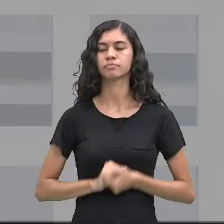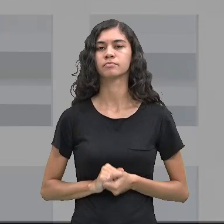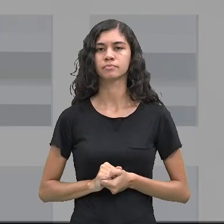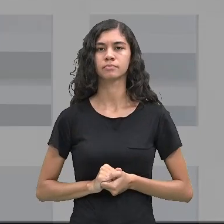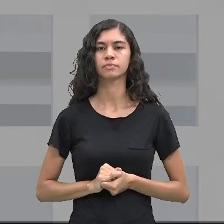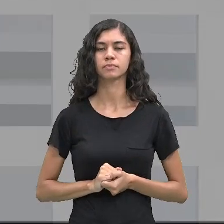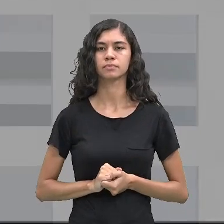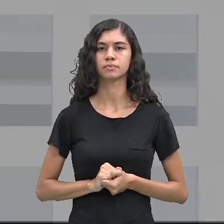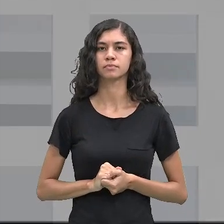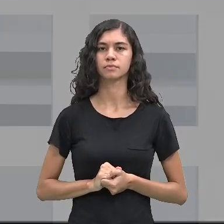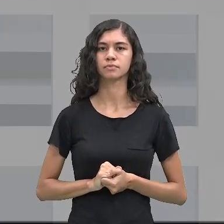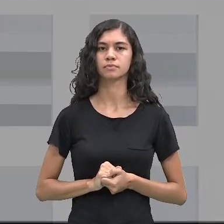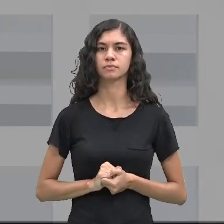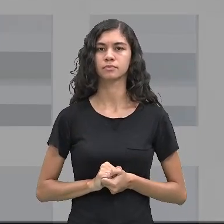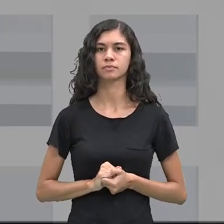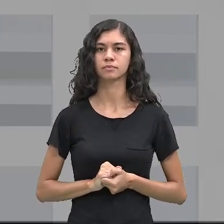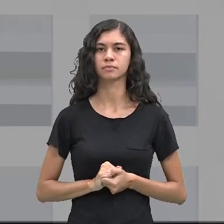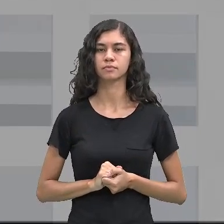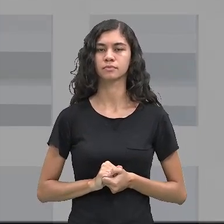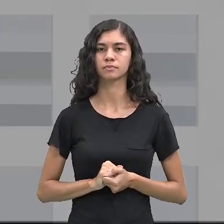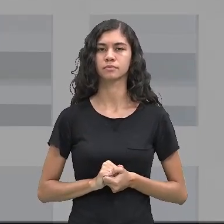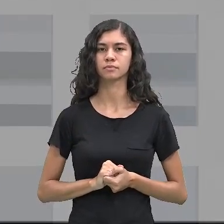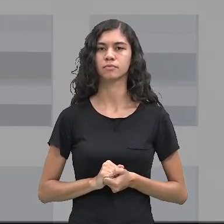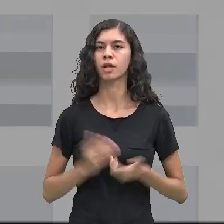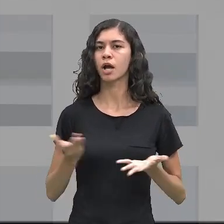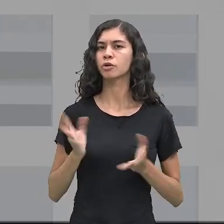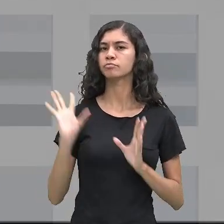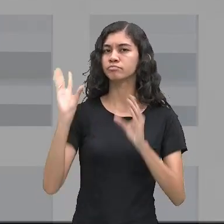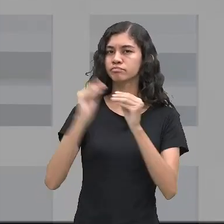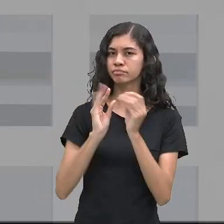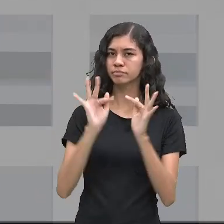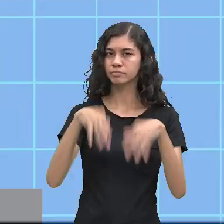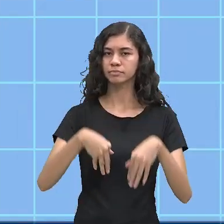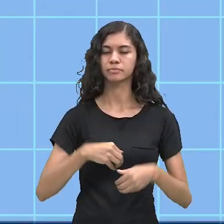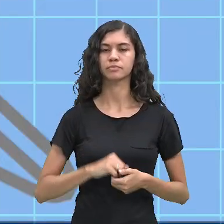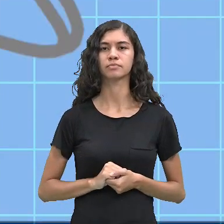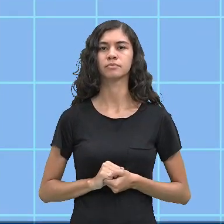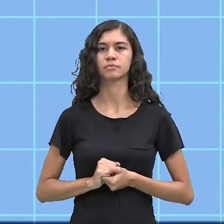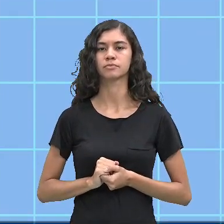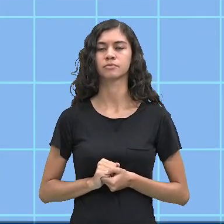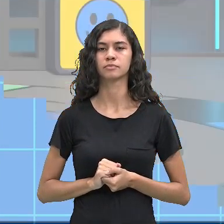Bom, agora nós vamos para as nossas considerações finais.